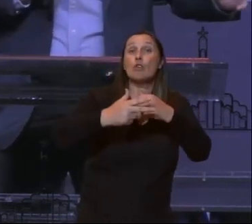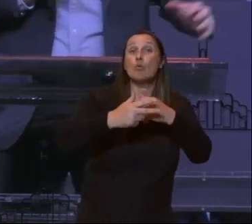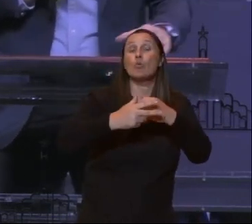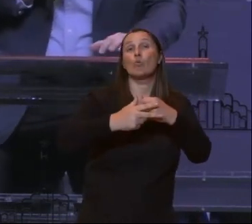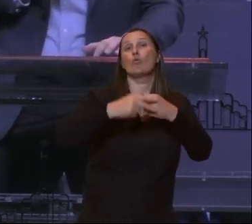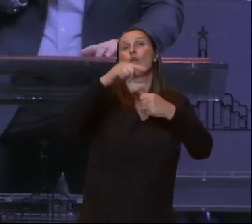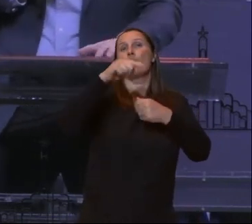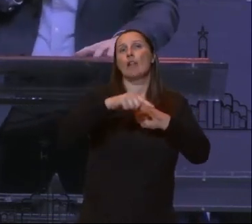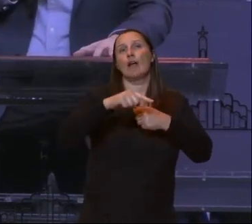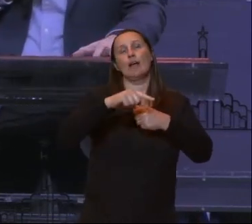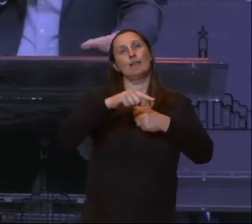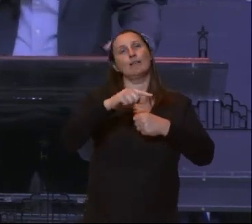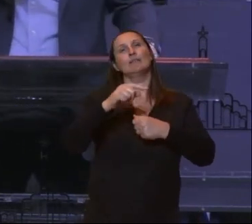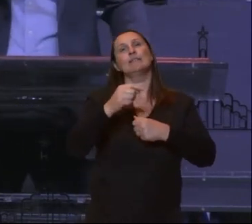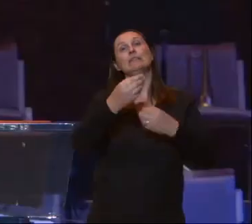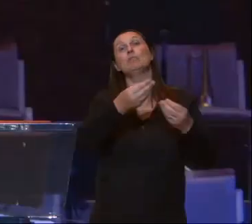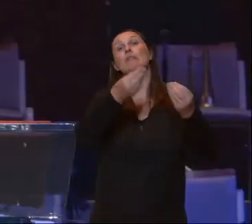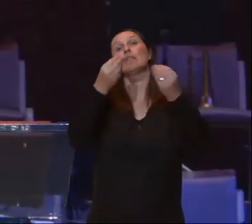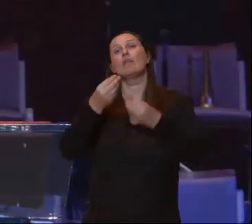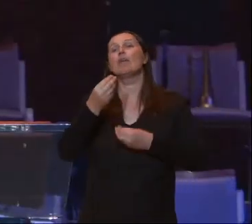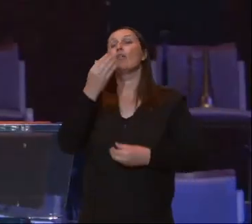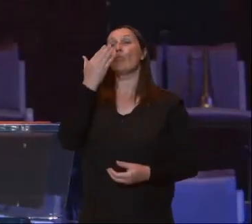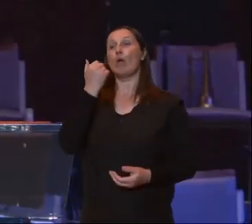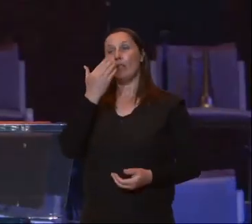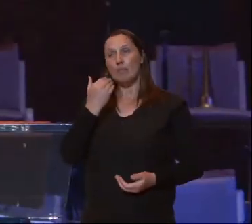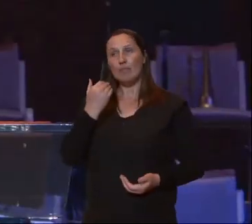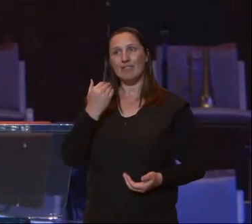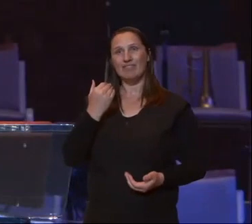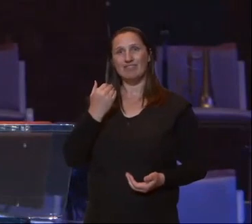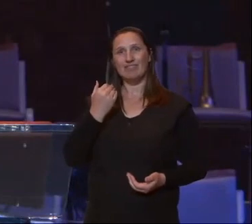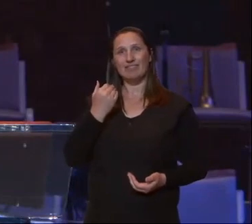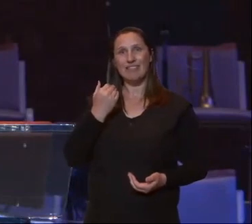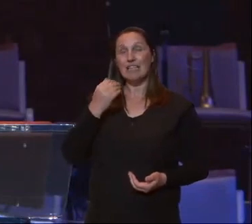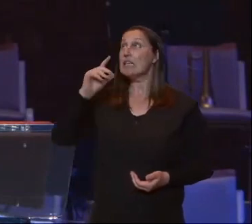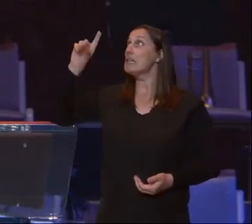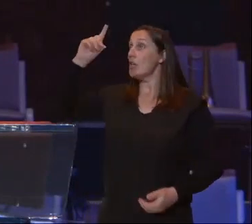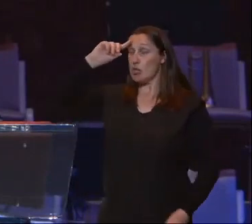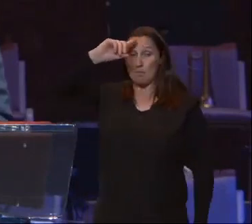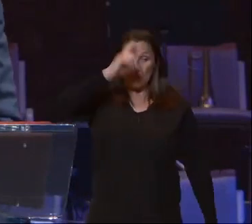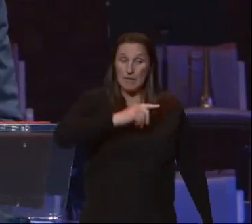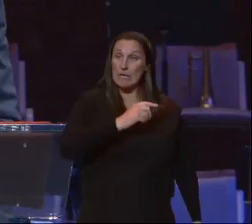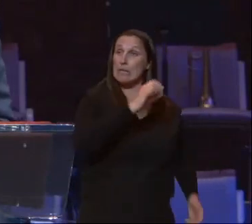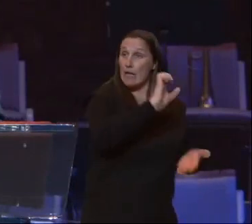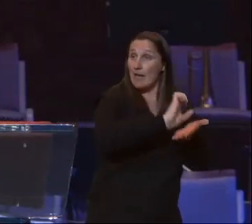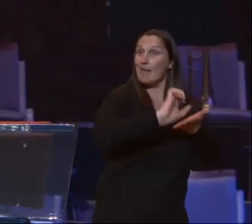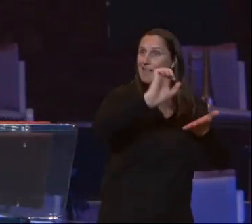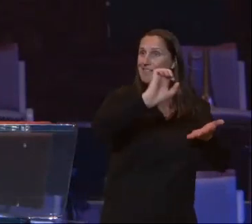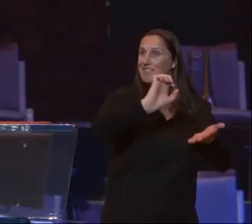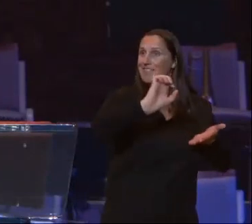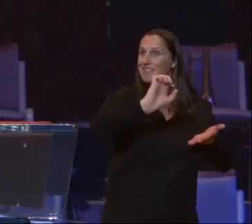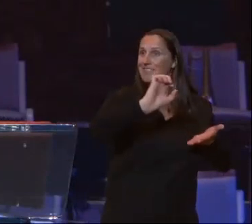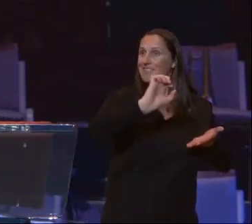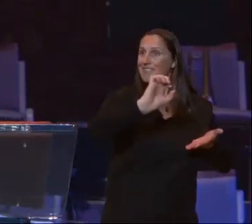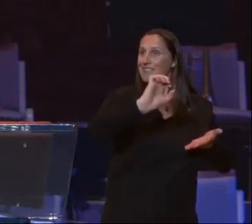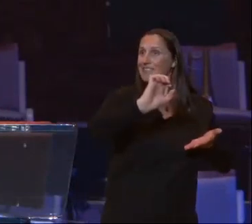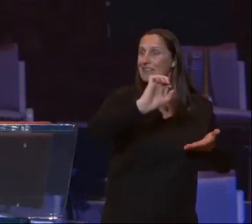forneça comida. Deus lhe dá uma ordem difícil de ela